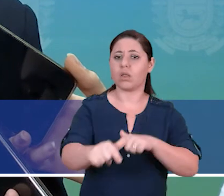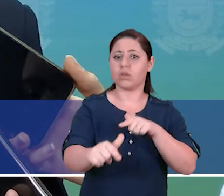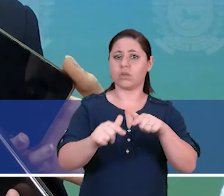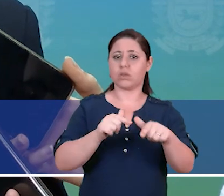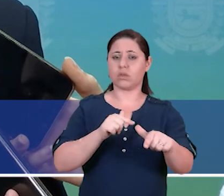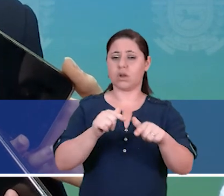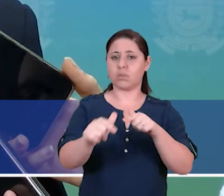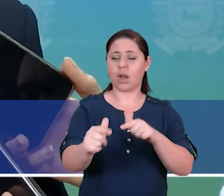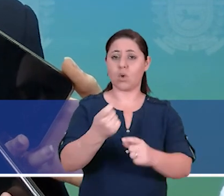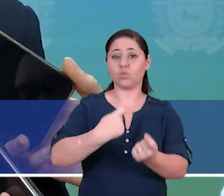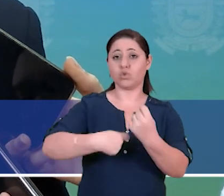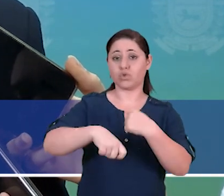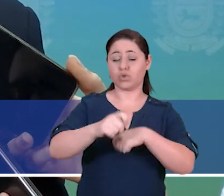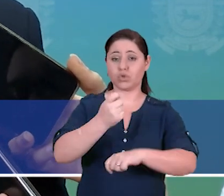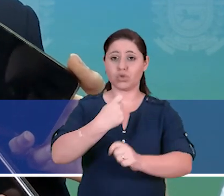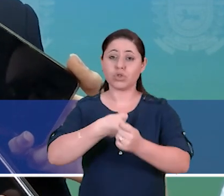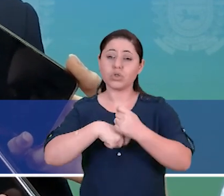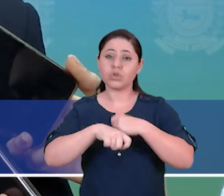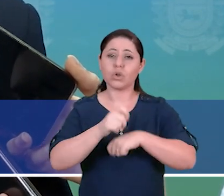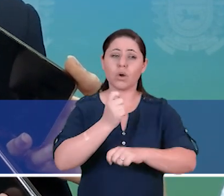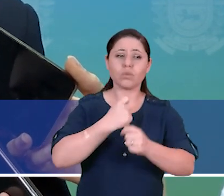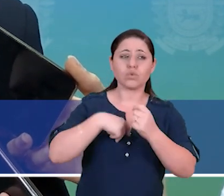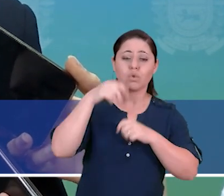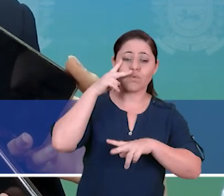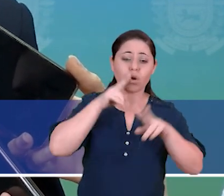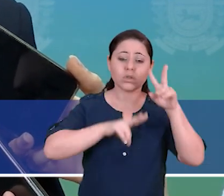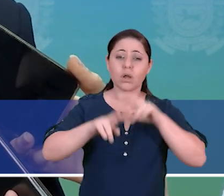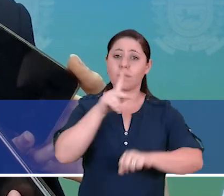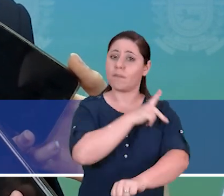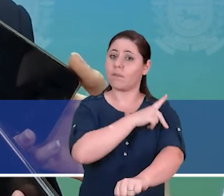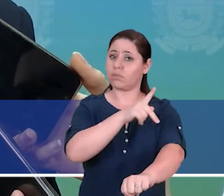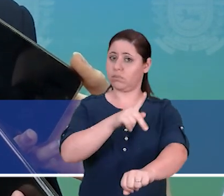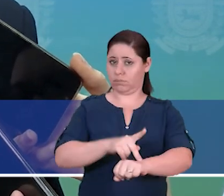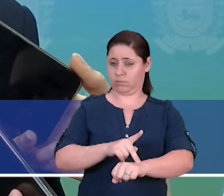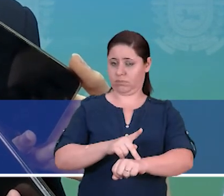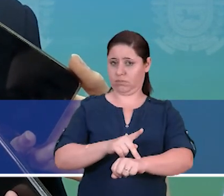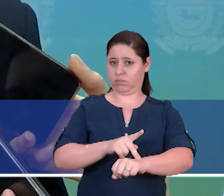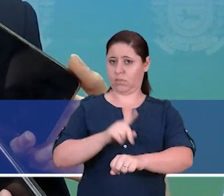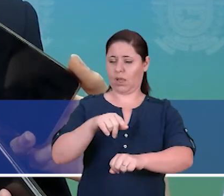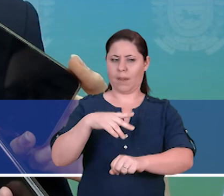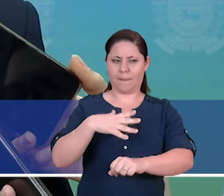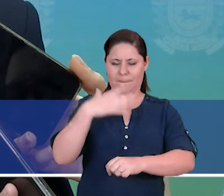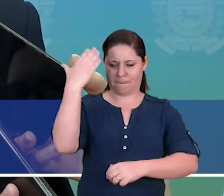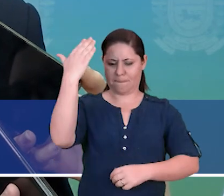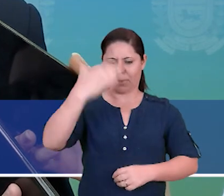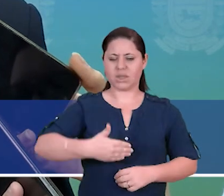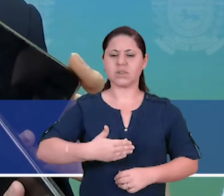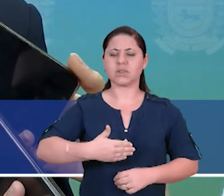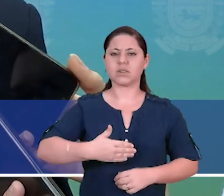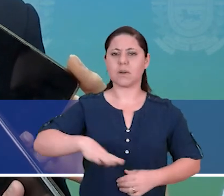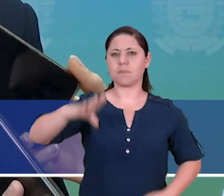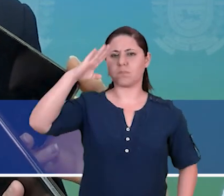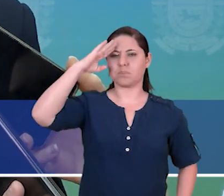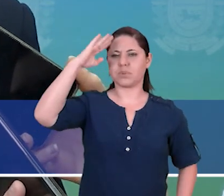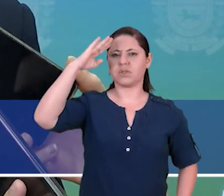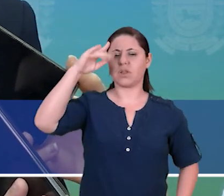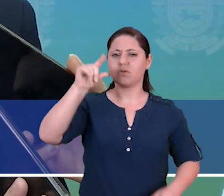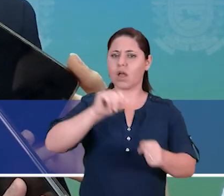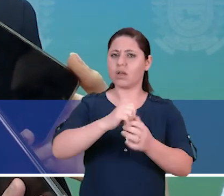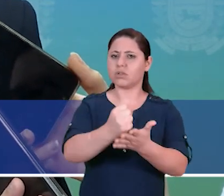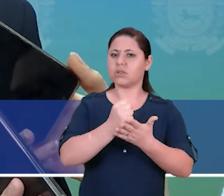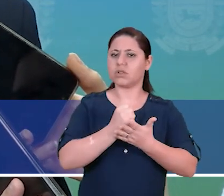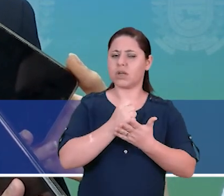pedagogos, trabalharem uma gestão do ponto de vista pedagógico. A presença de militares